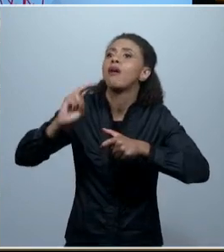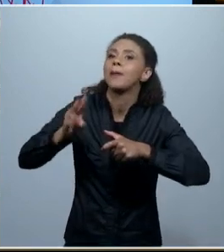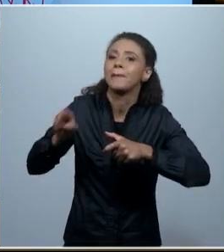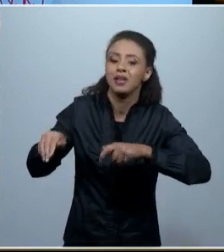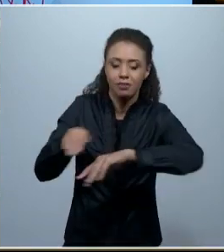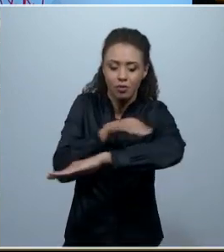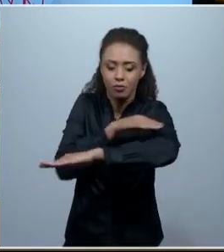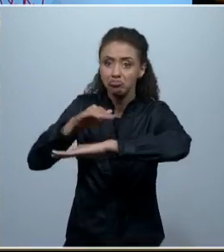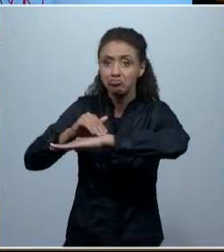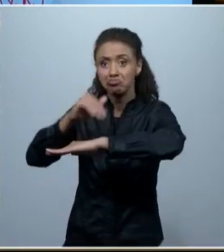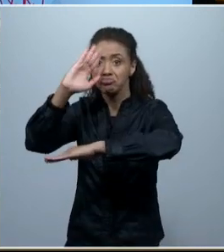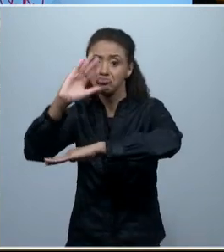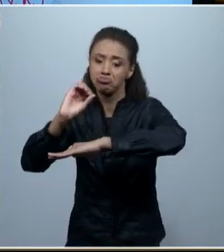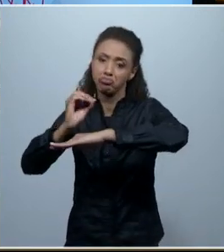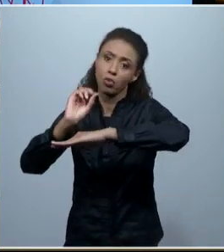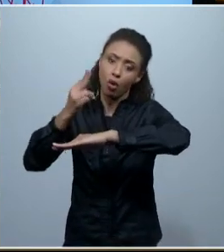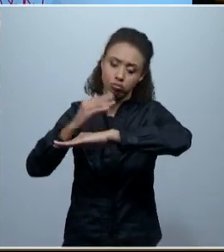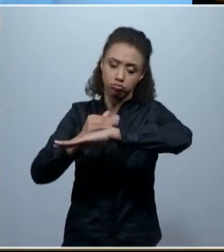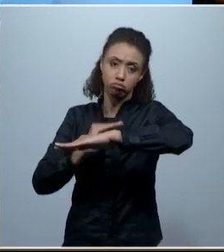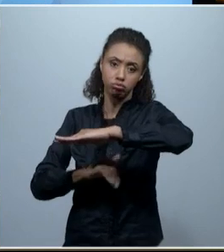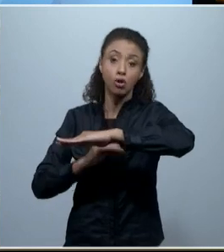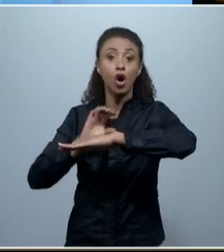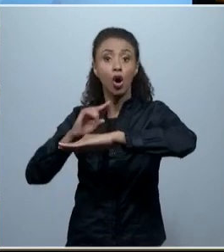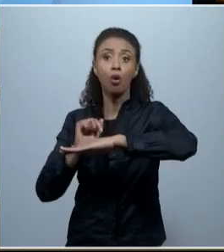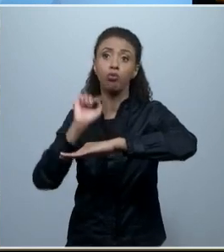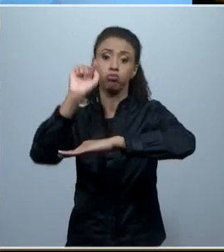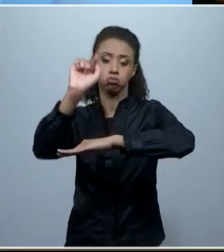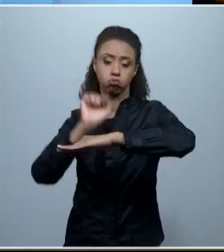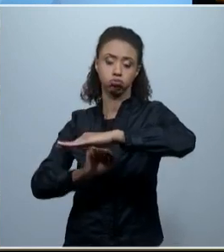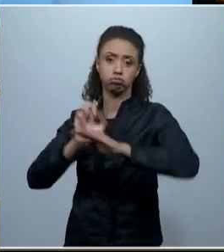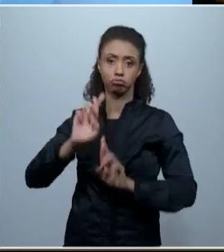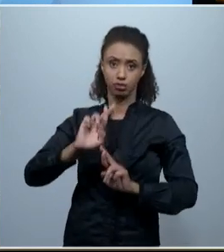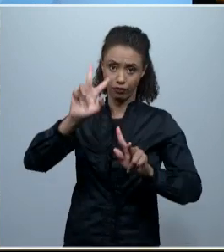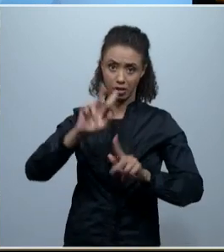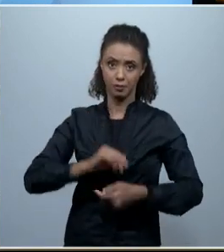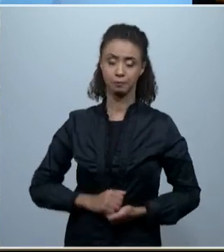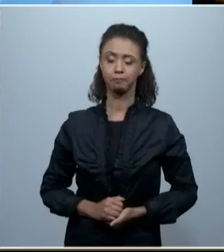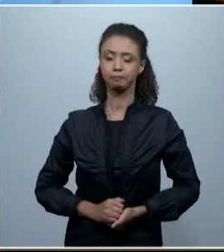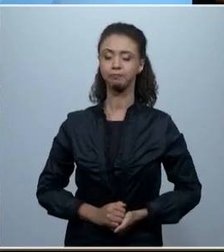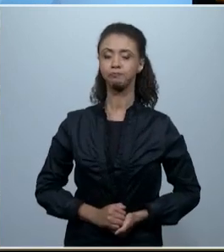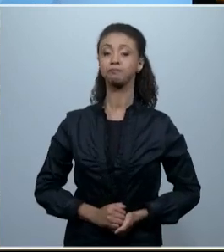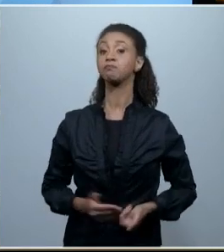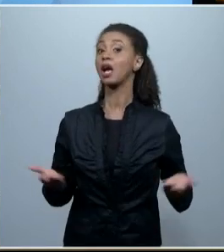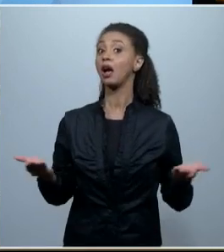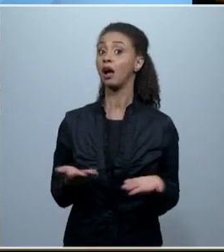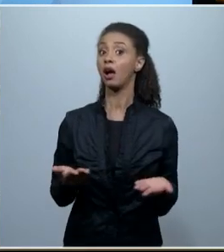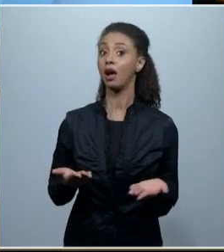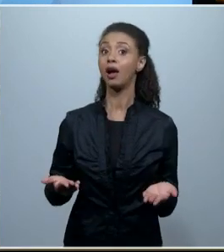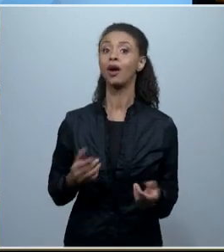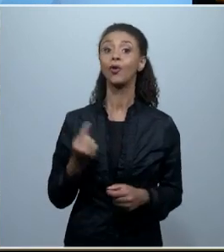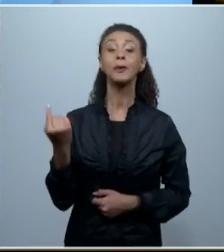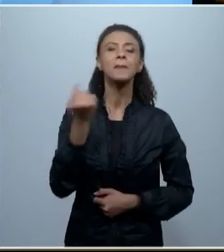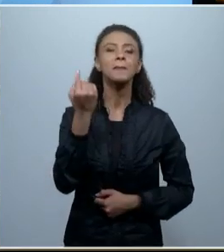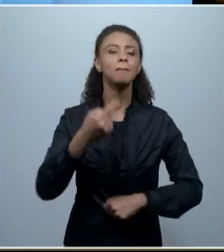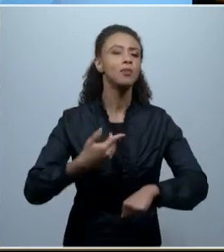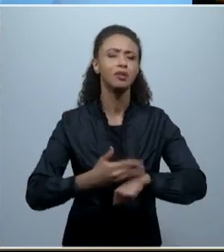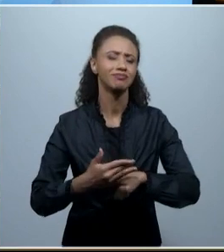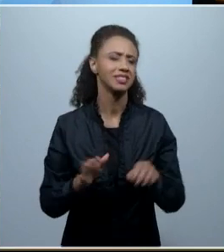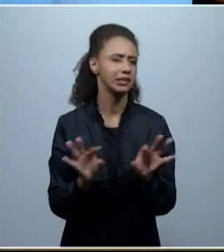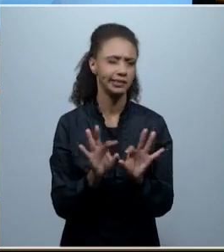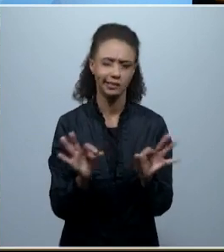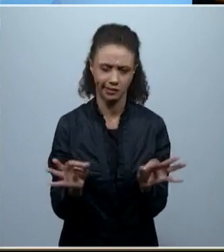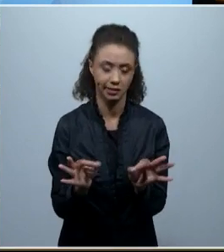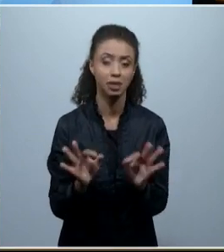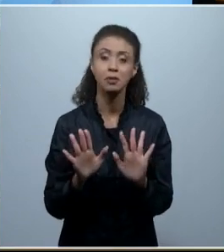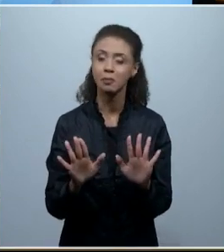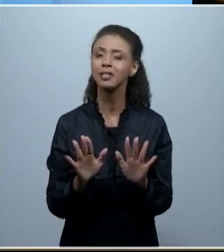reta ou semi planos distintos bom agora vamos encontrar o nosso primeiro exercício bem simples mas ele